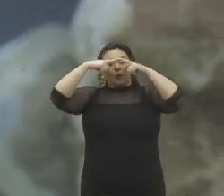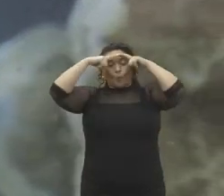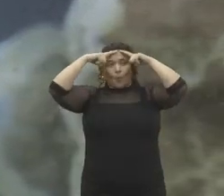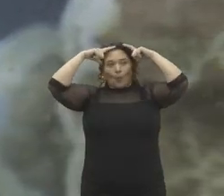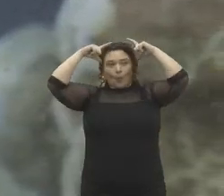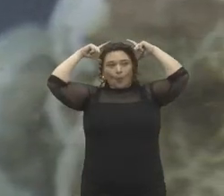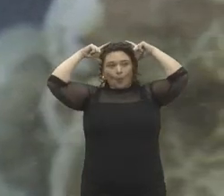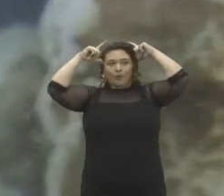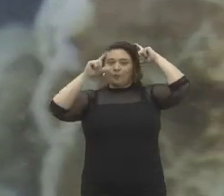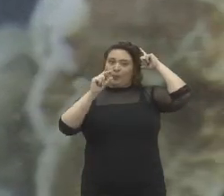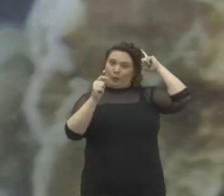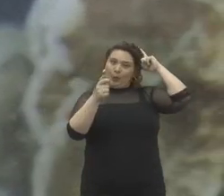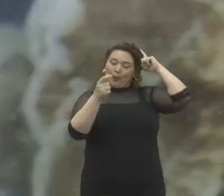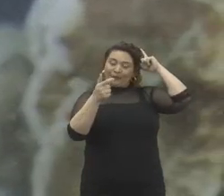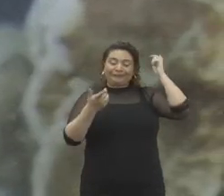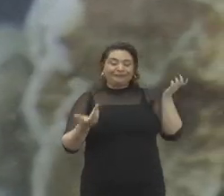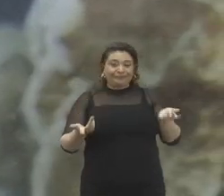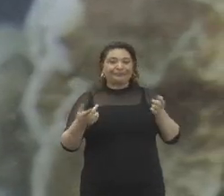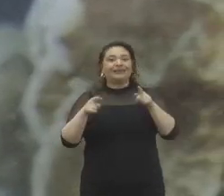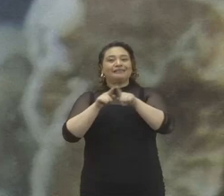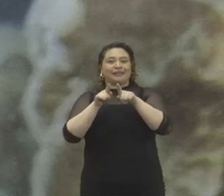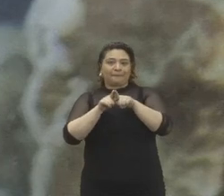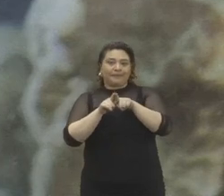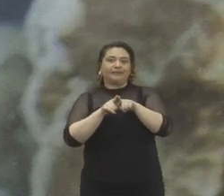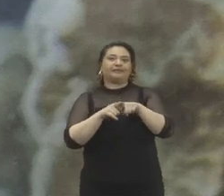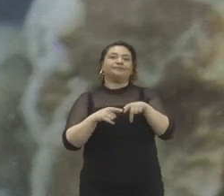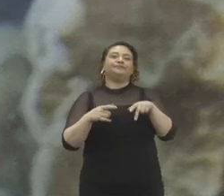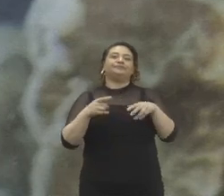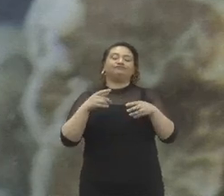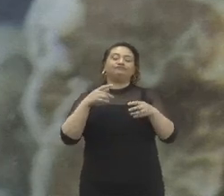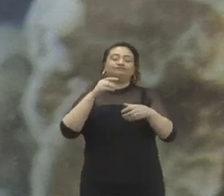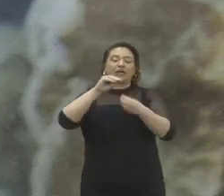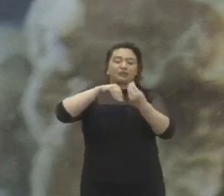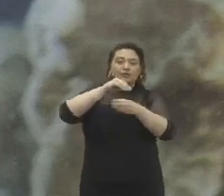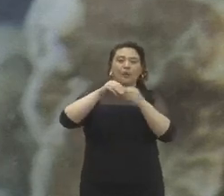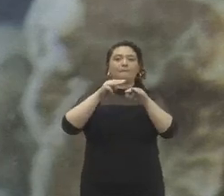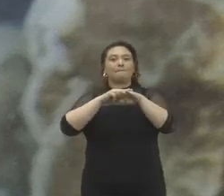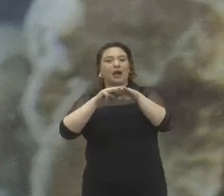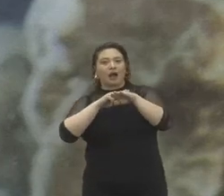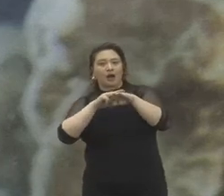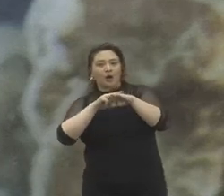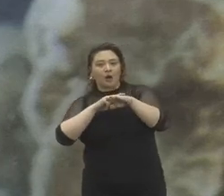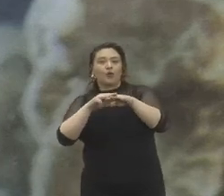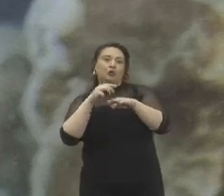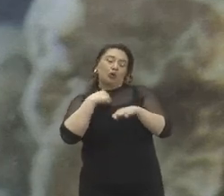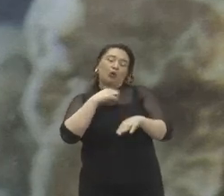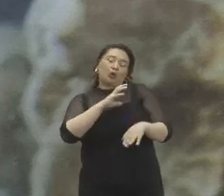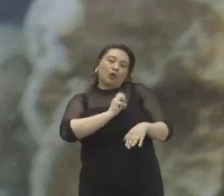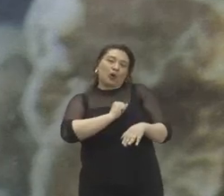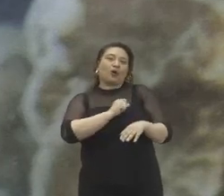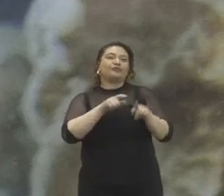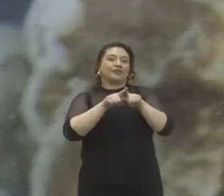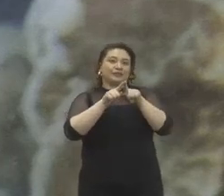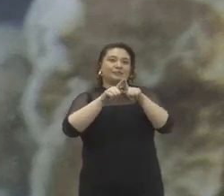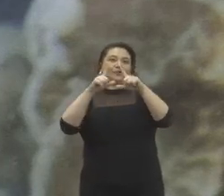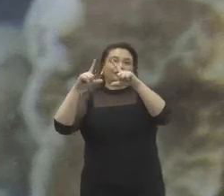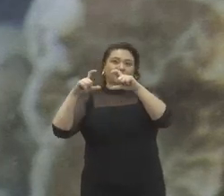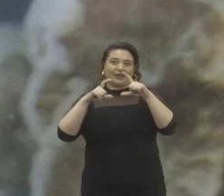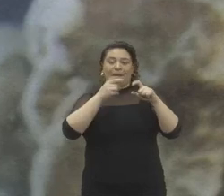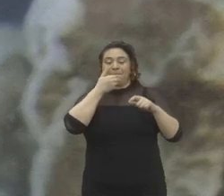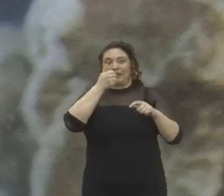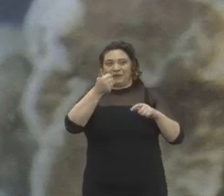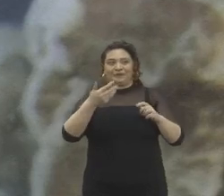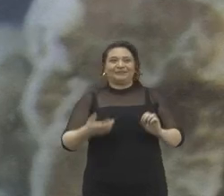e tô vestindo basicamente tons de marrom e caque que eu gosto muito e fotografam melhor E